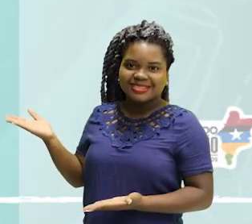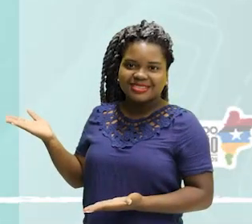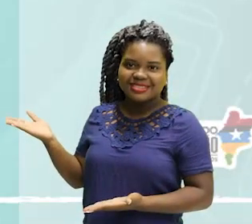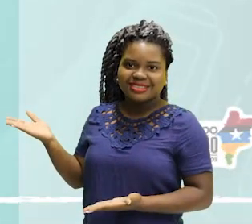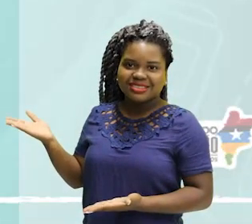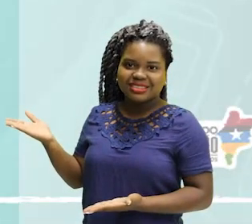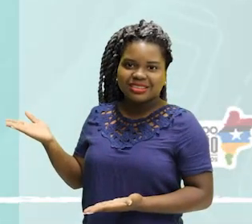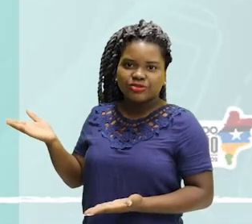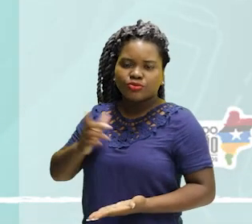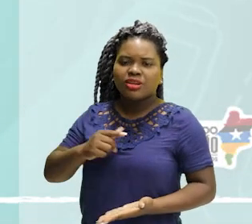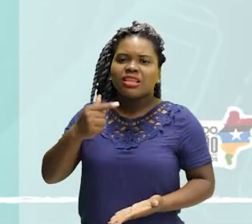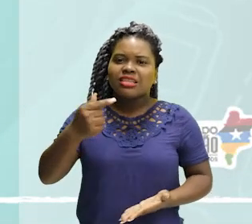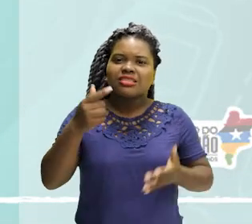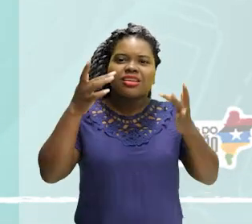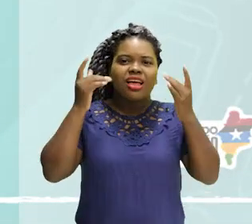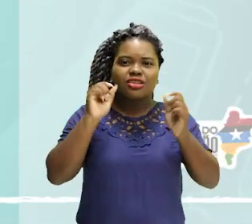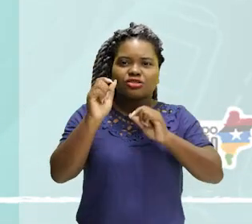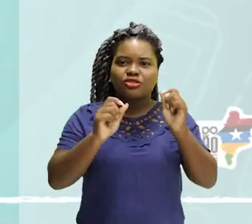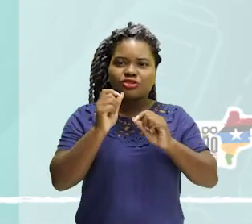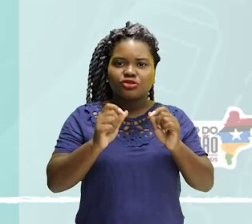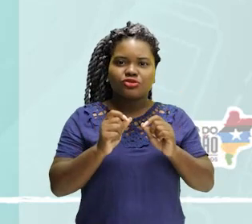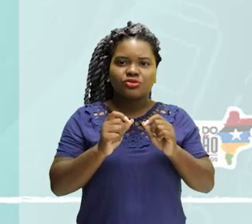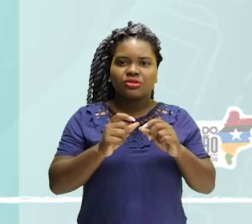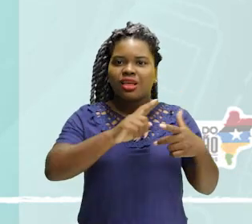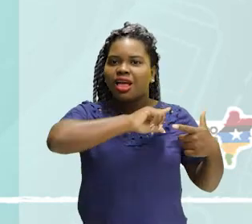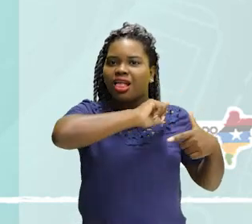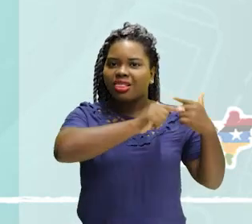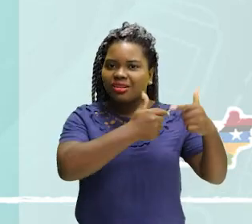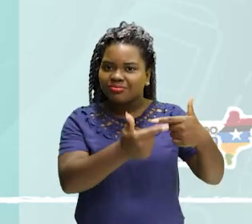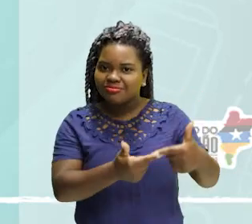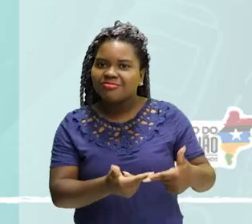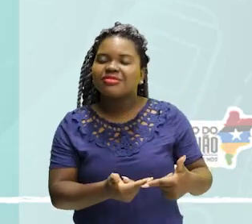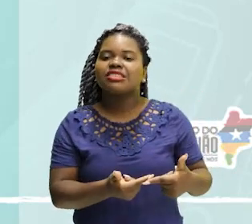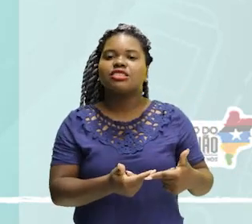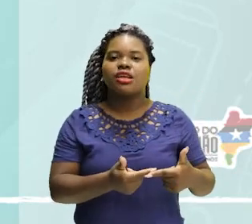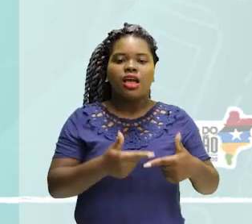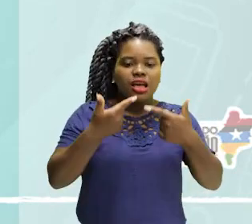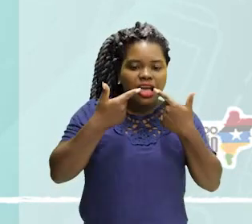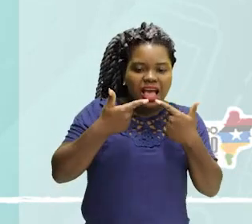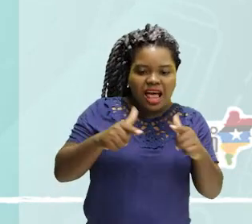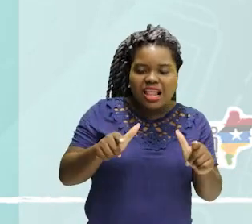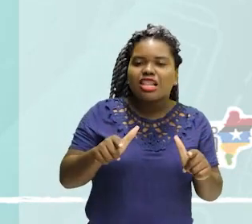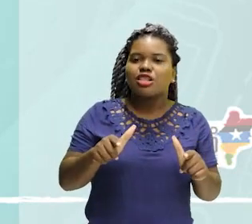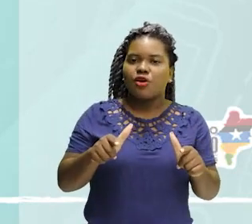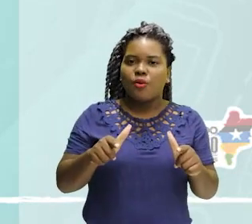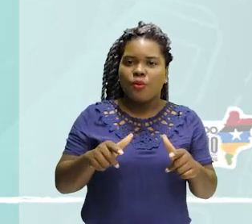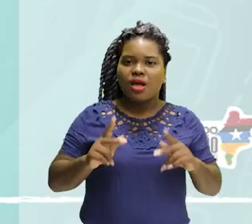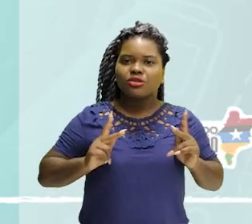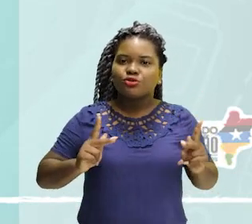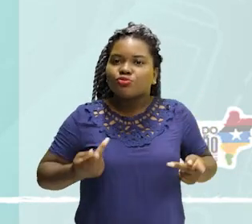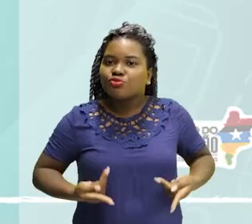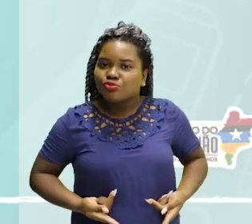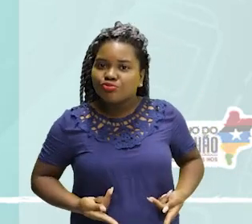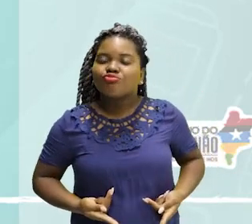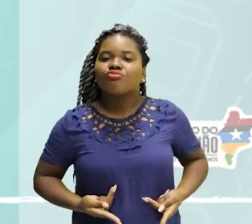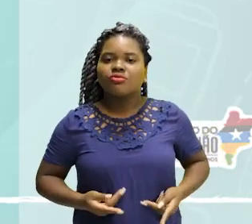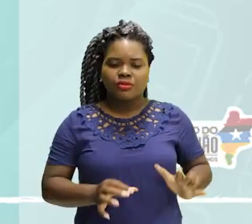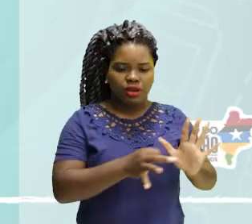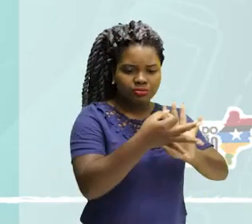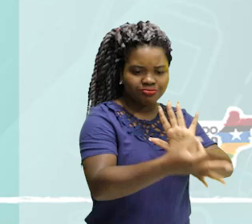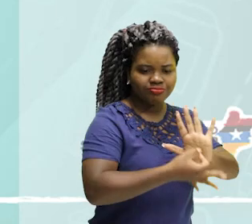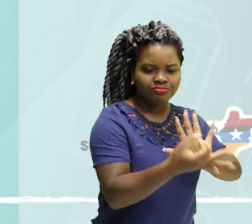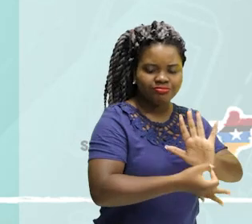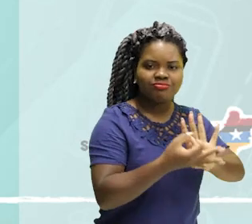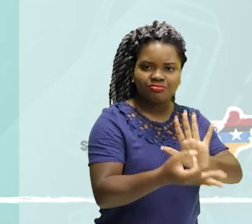das sete artes tradicionais, pela qual a linguagem humana é utilizada com fins estéticos ou críticos.